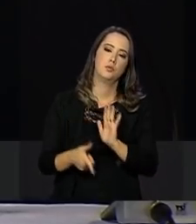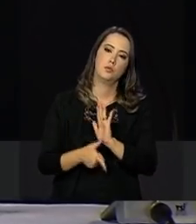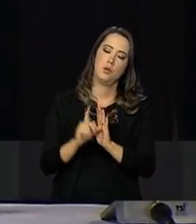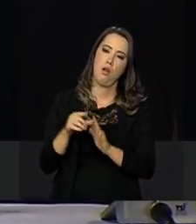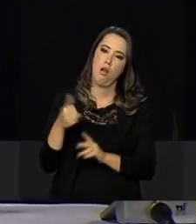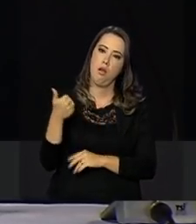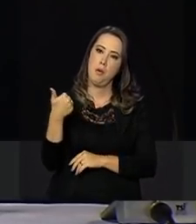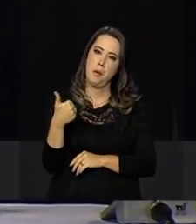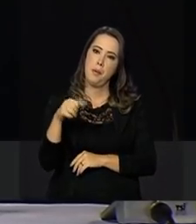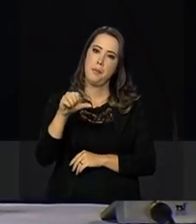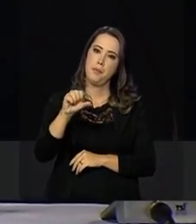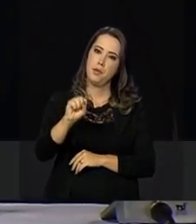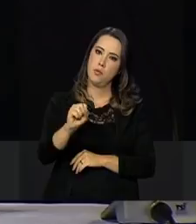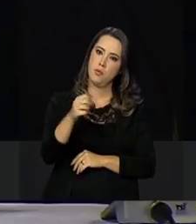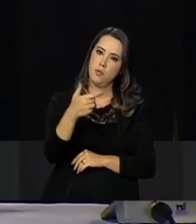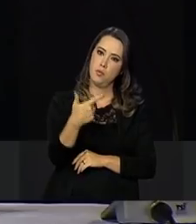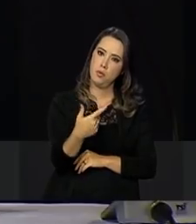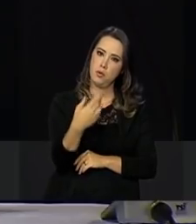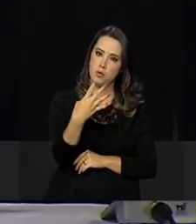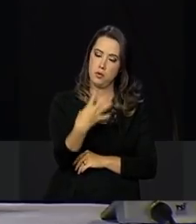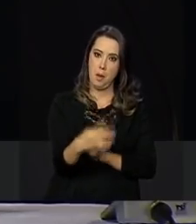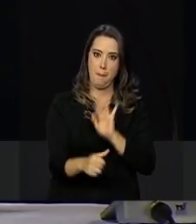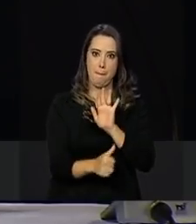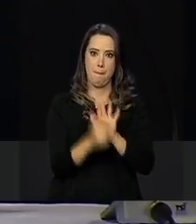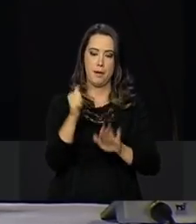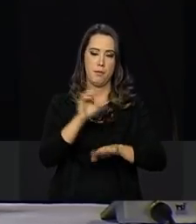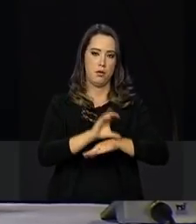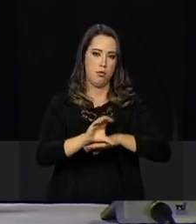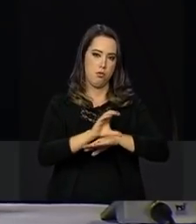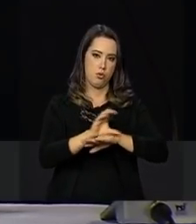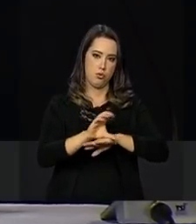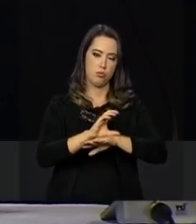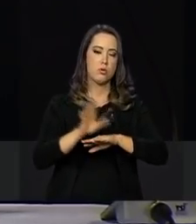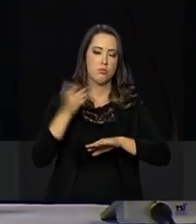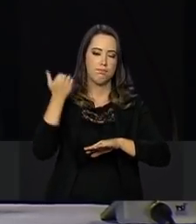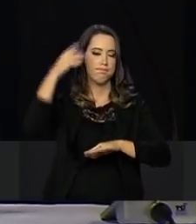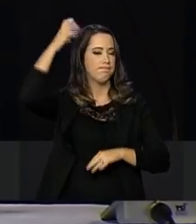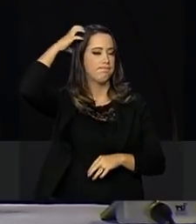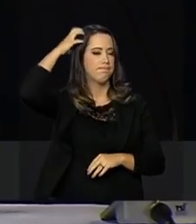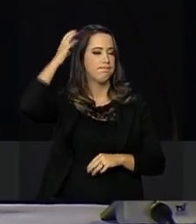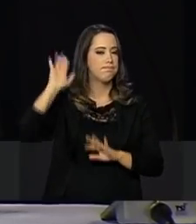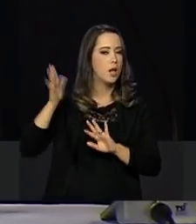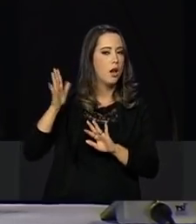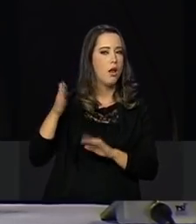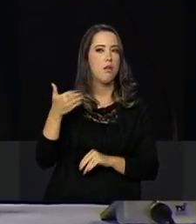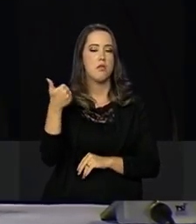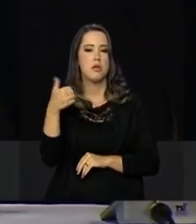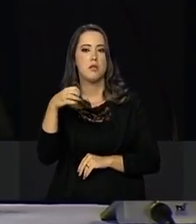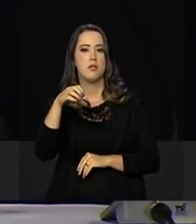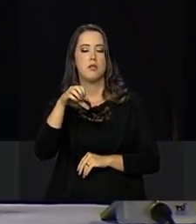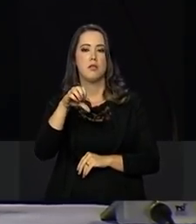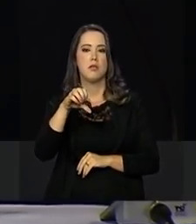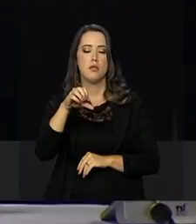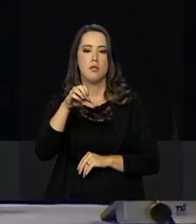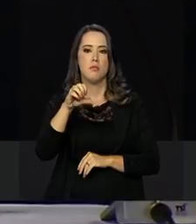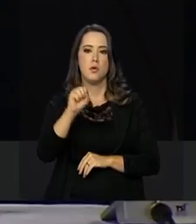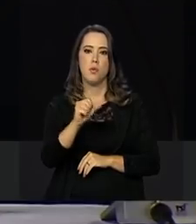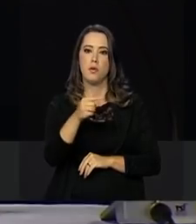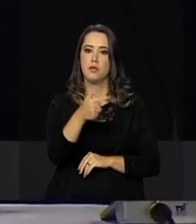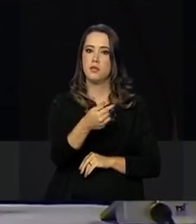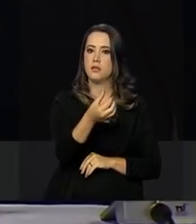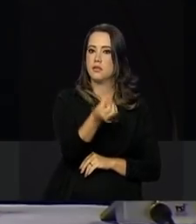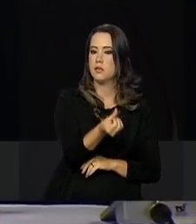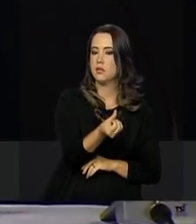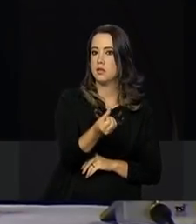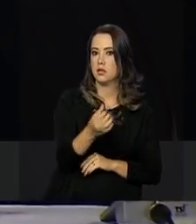em 1824, primeira Constituição Imperial, muito próximos de 1776, independência norte-americana, e